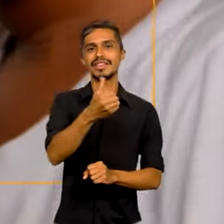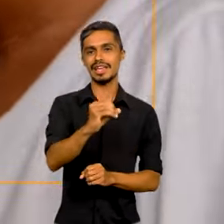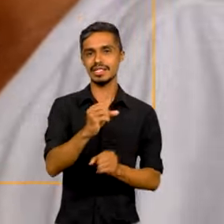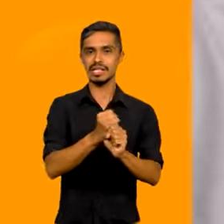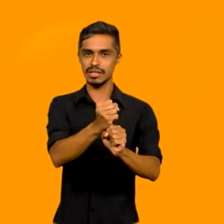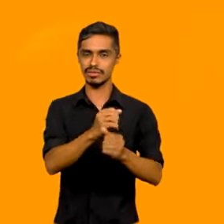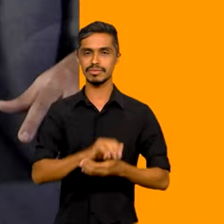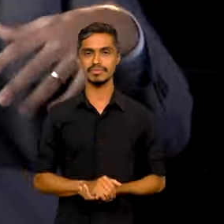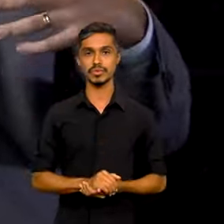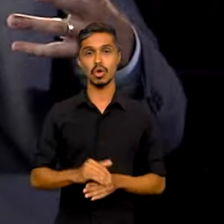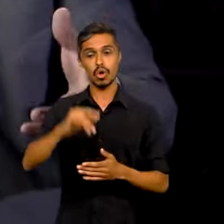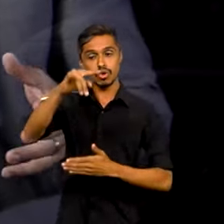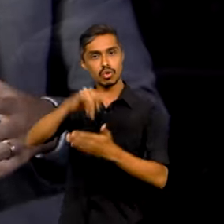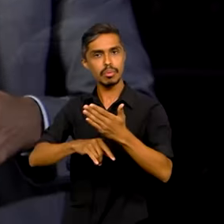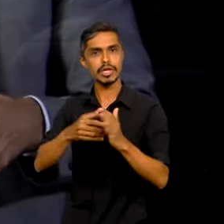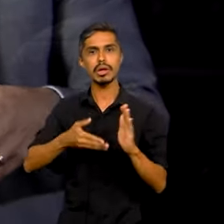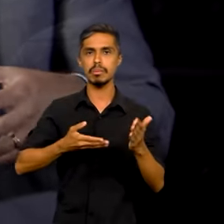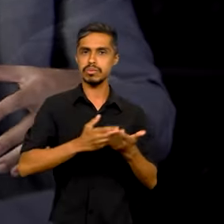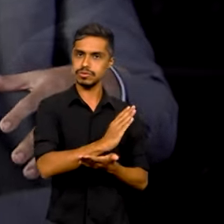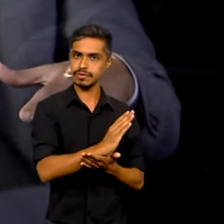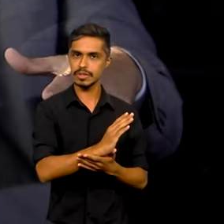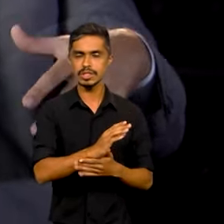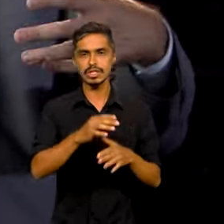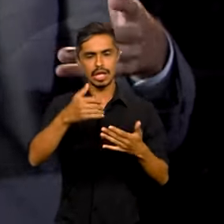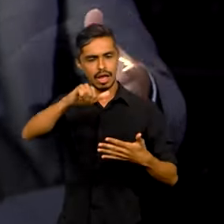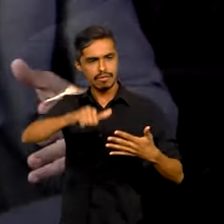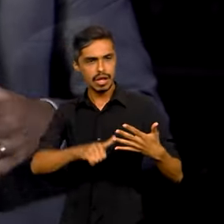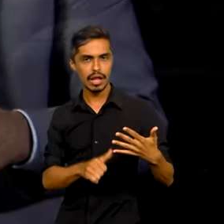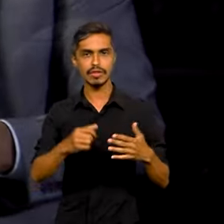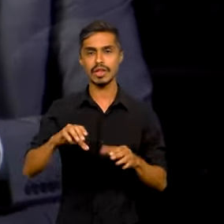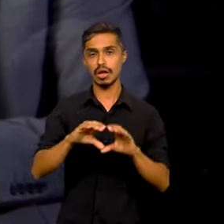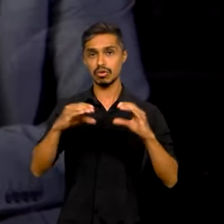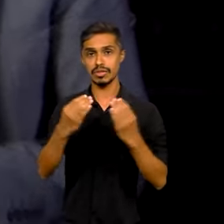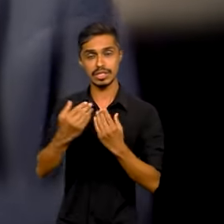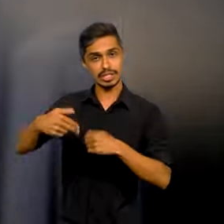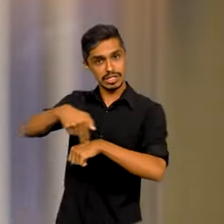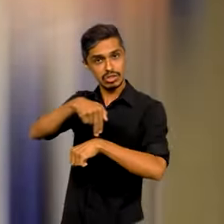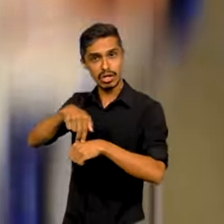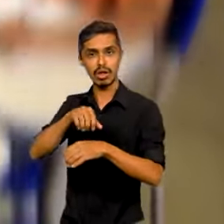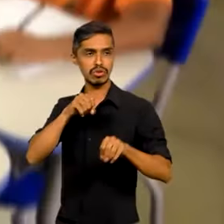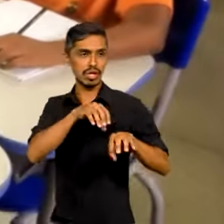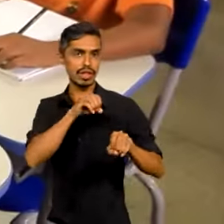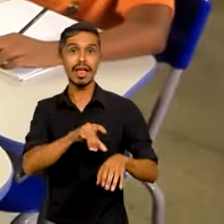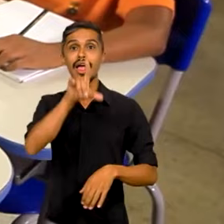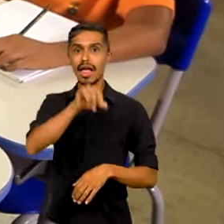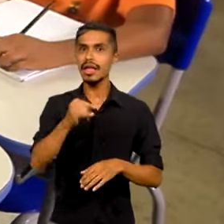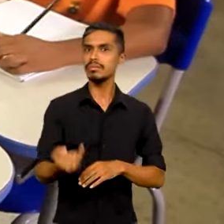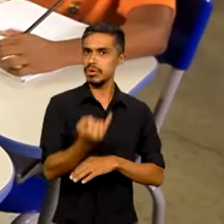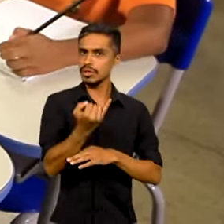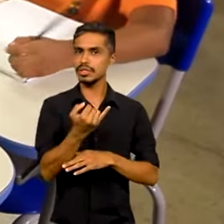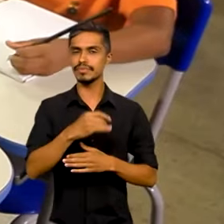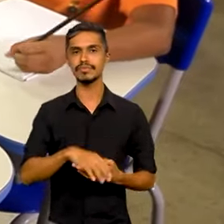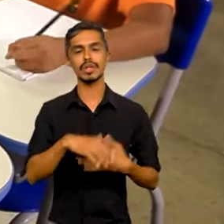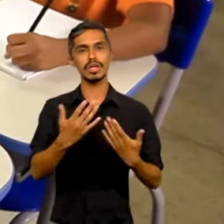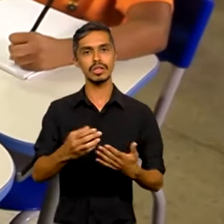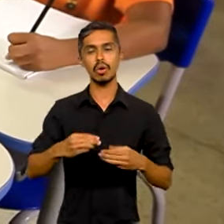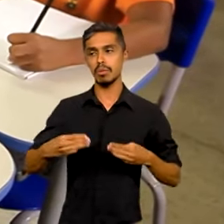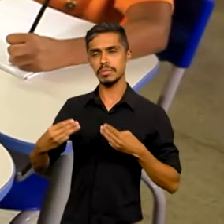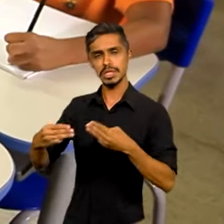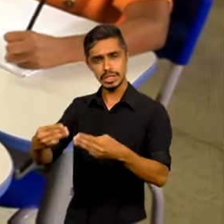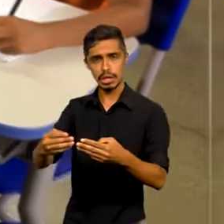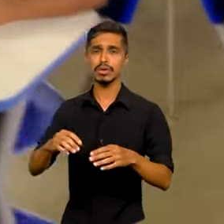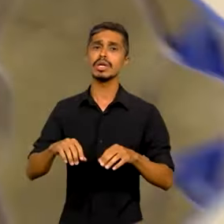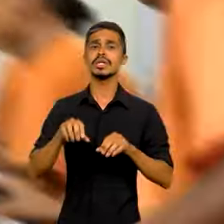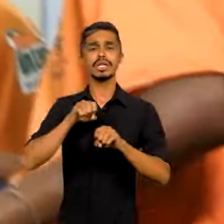próximos 10 anos. O documento aprovado, o documento a ser aprovado na Conferência Nacional de Educação, ele é muito importante. Por mais que o